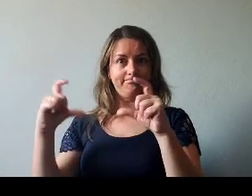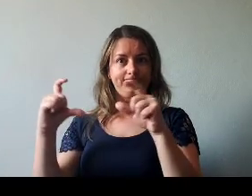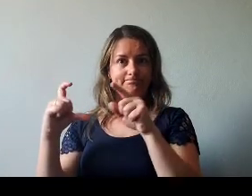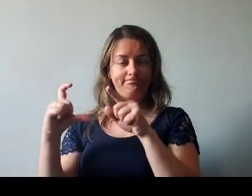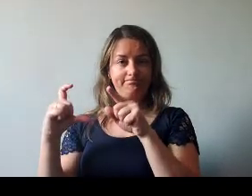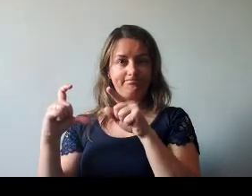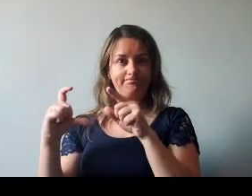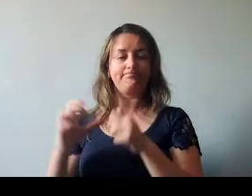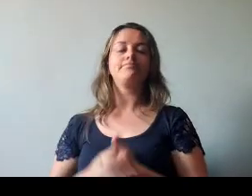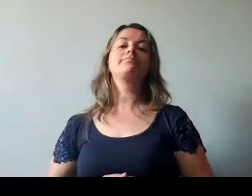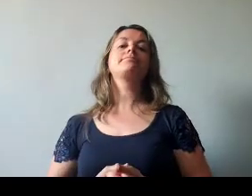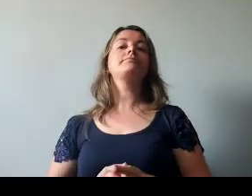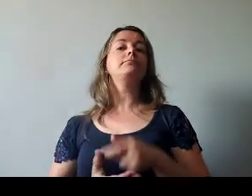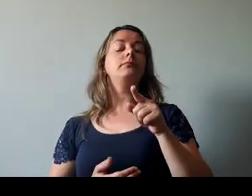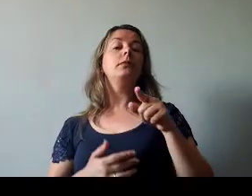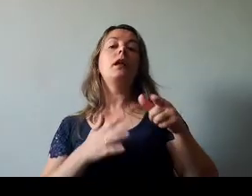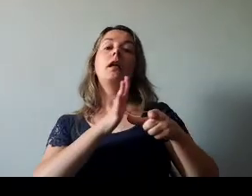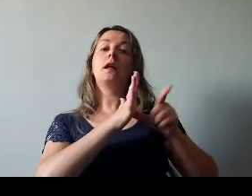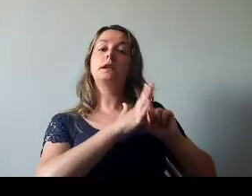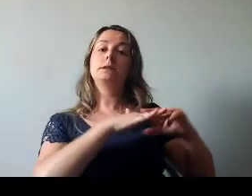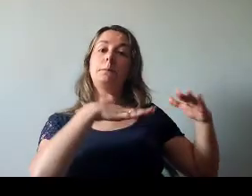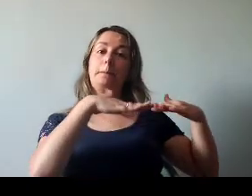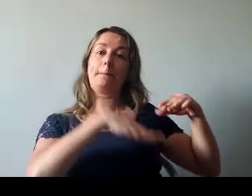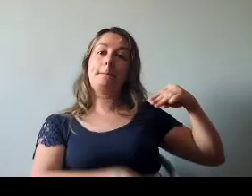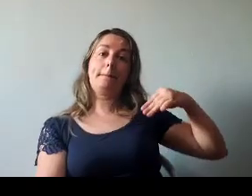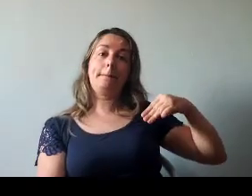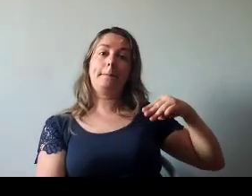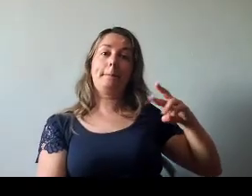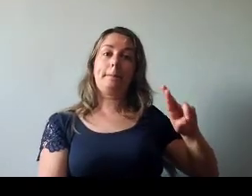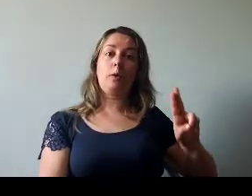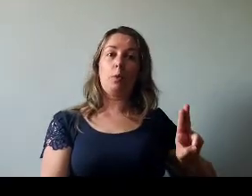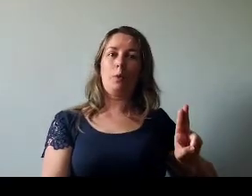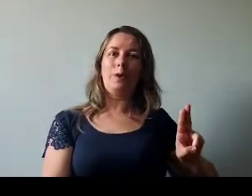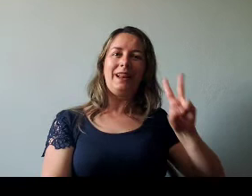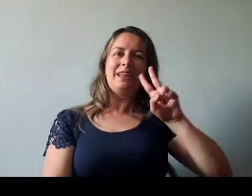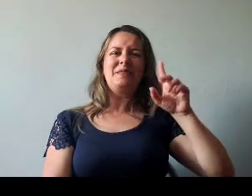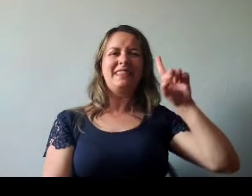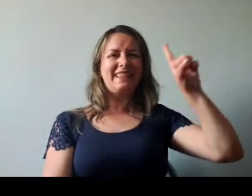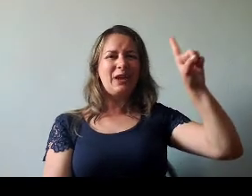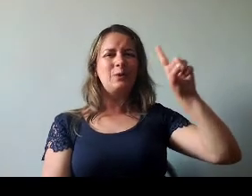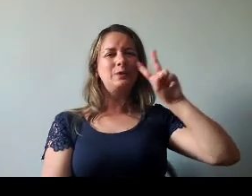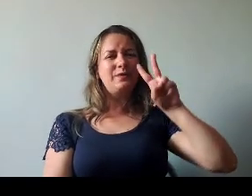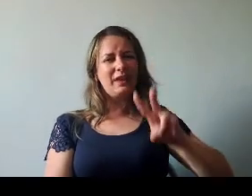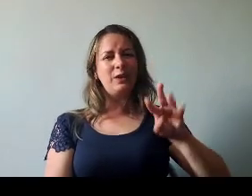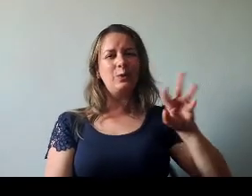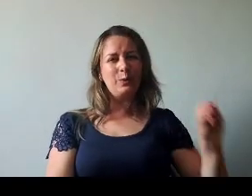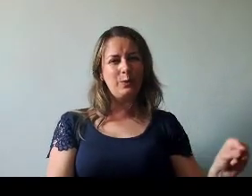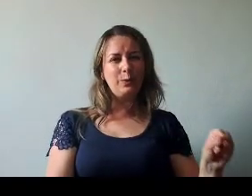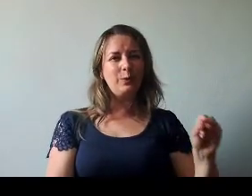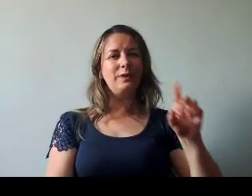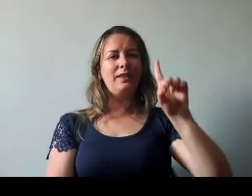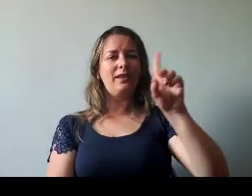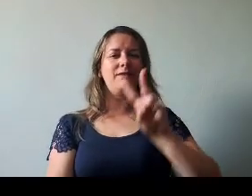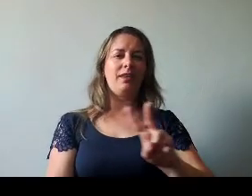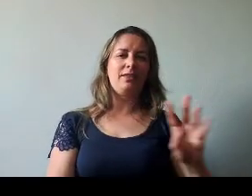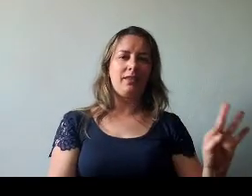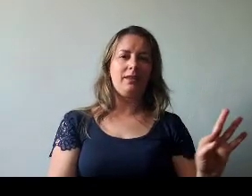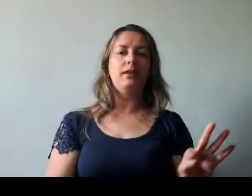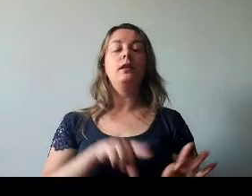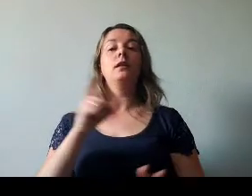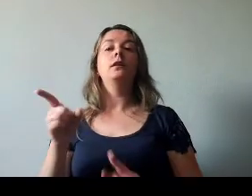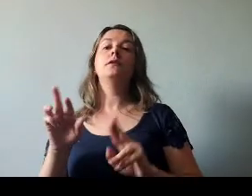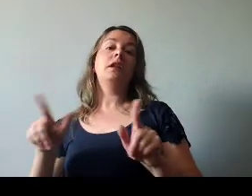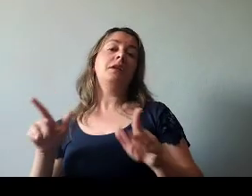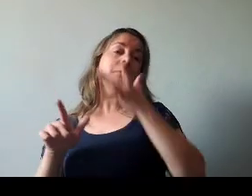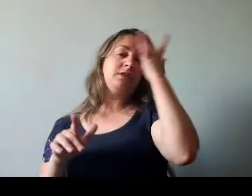né? Lá no movimento uniforme, a gente falava que Deus vê tudo, né? Lembra? Que era o D igual a VT. Aqui tem gente que fala